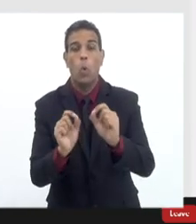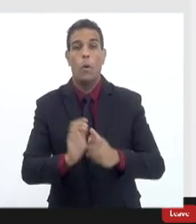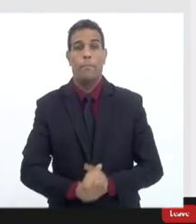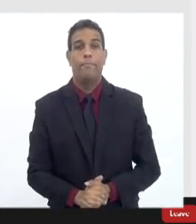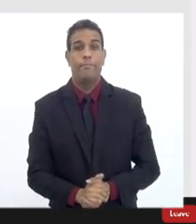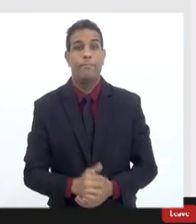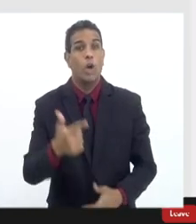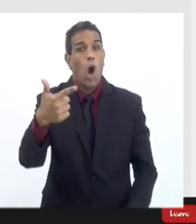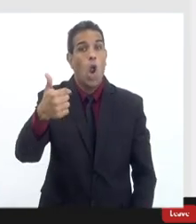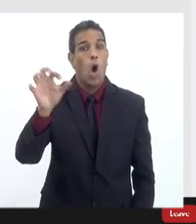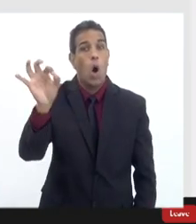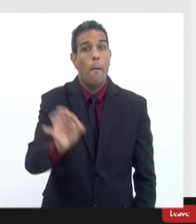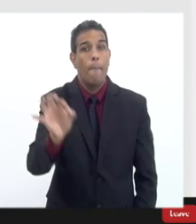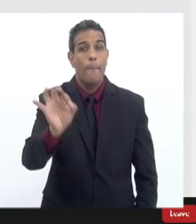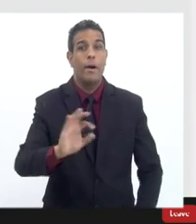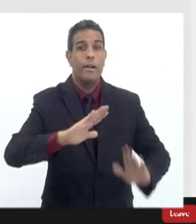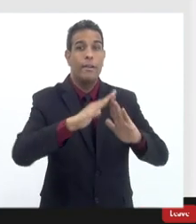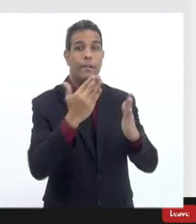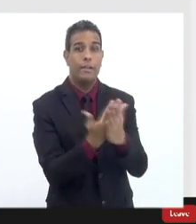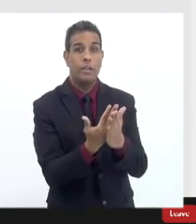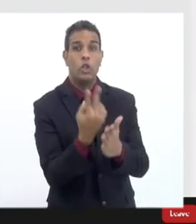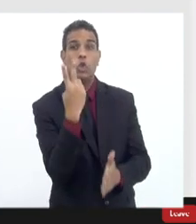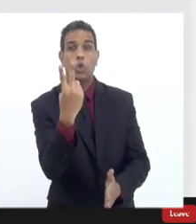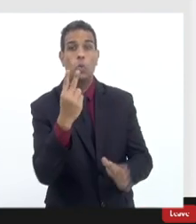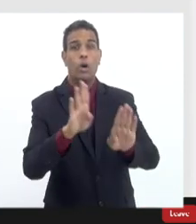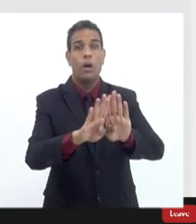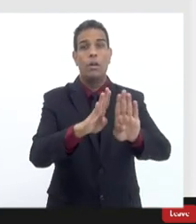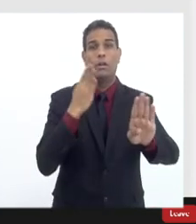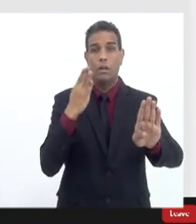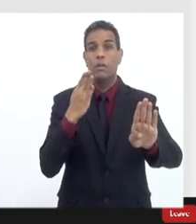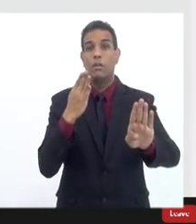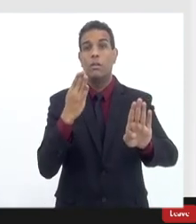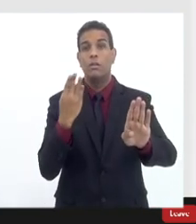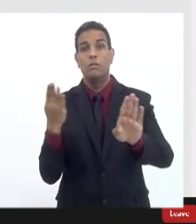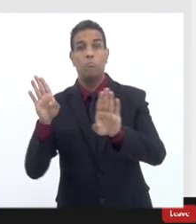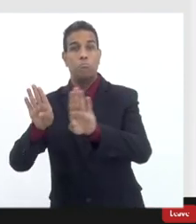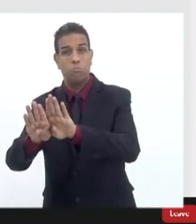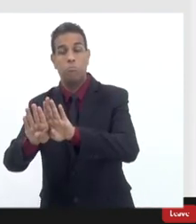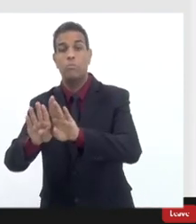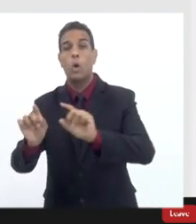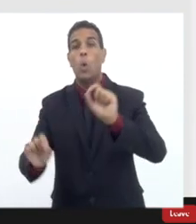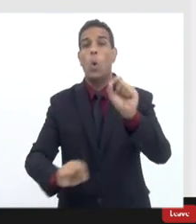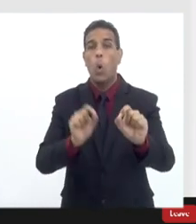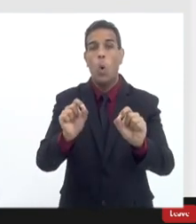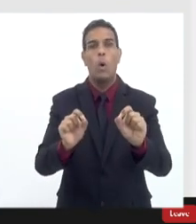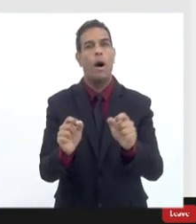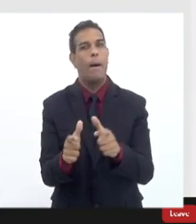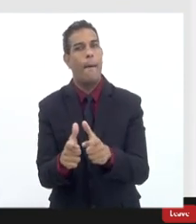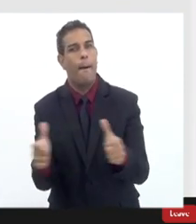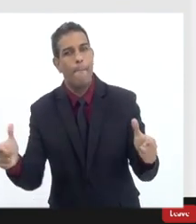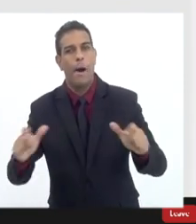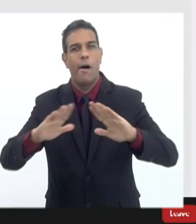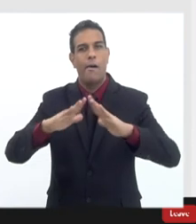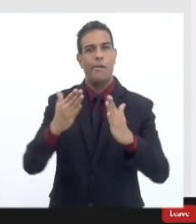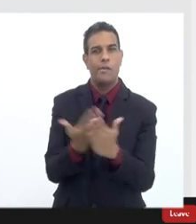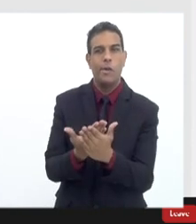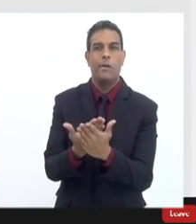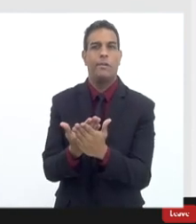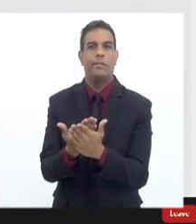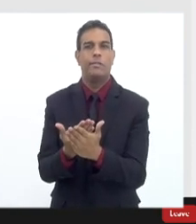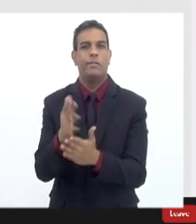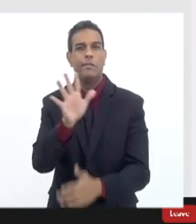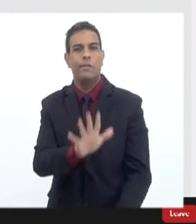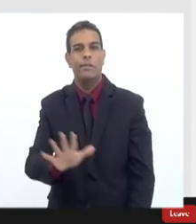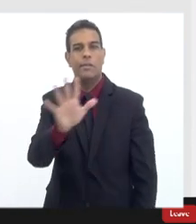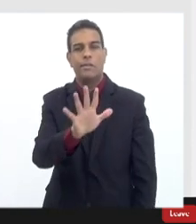somente 12% das escolas tinham 2 entradas abertas. A grande maioria das direções